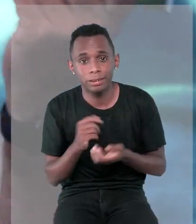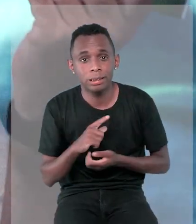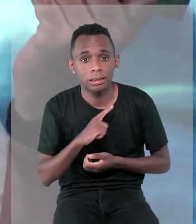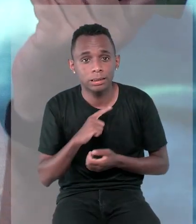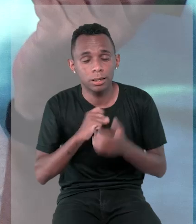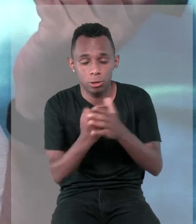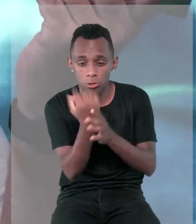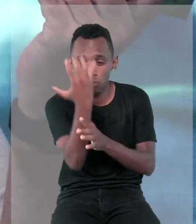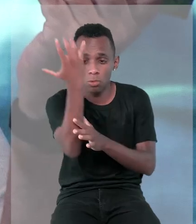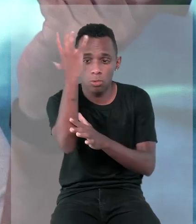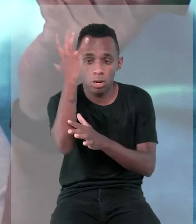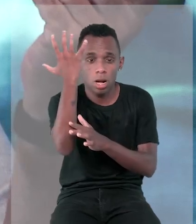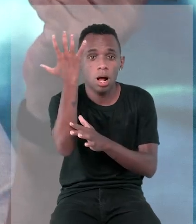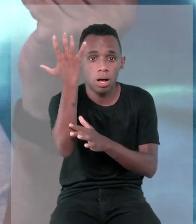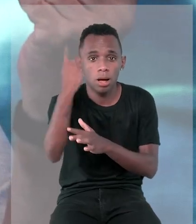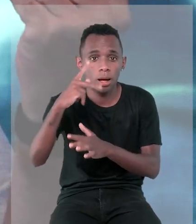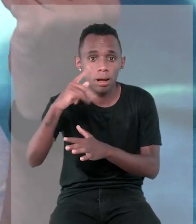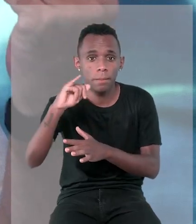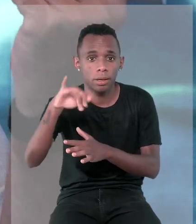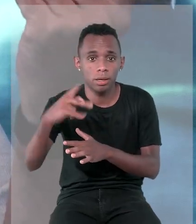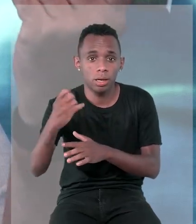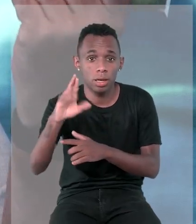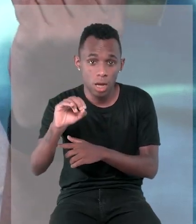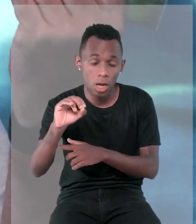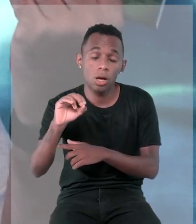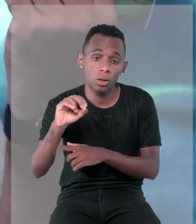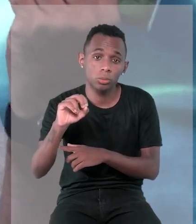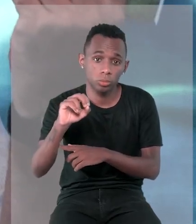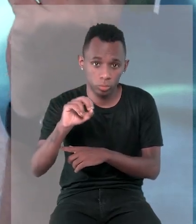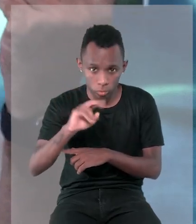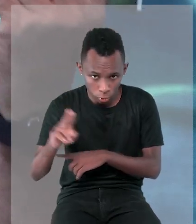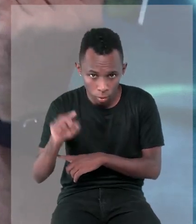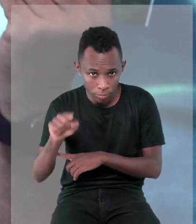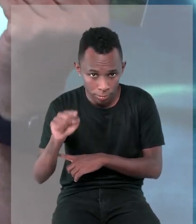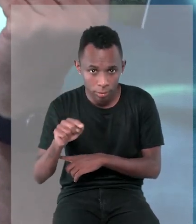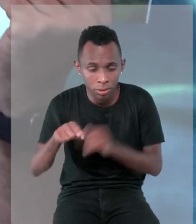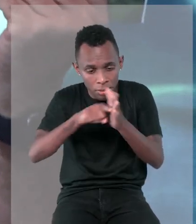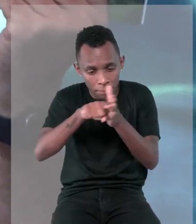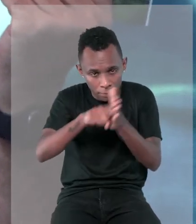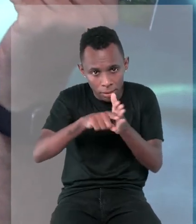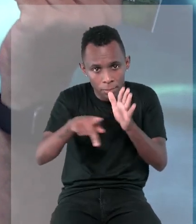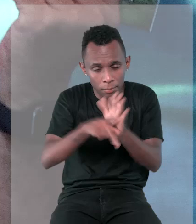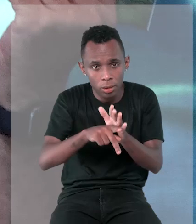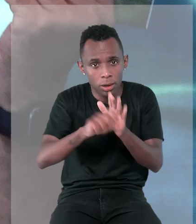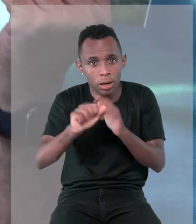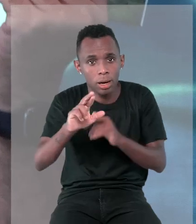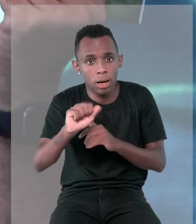um pinheiro. O pinheiro, o nome do pinheiro científico é